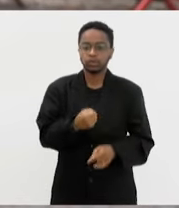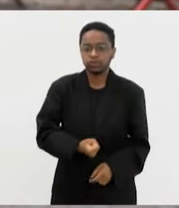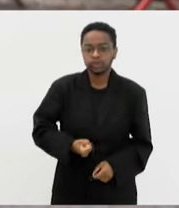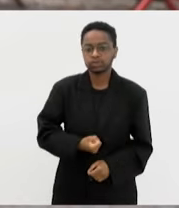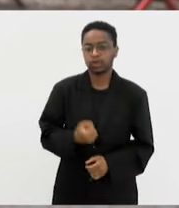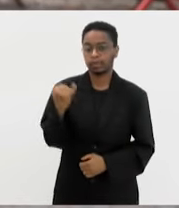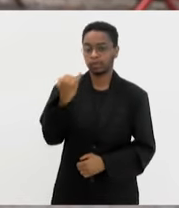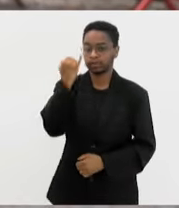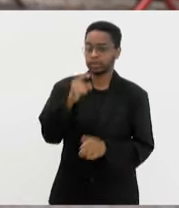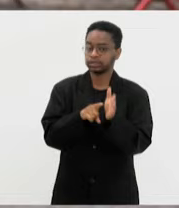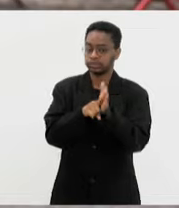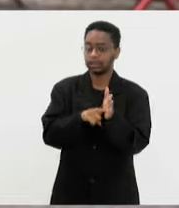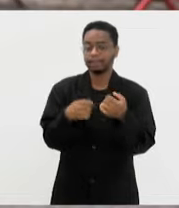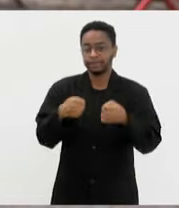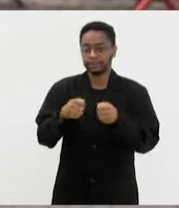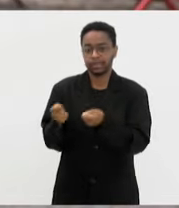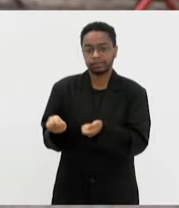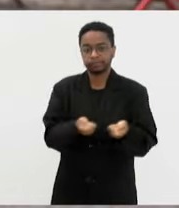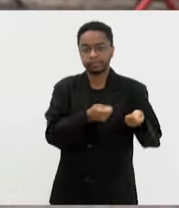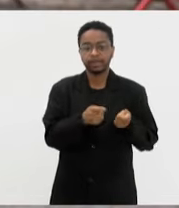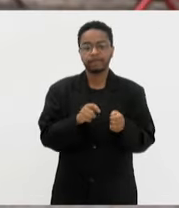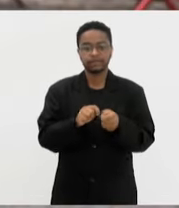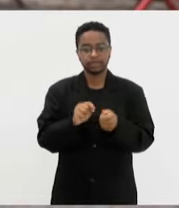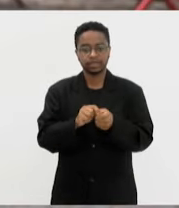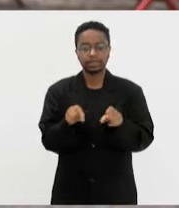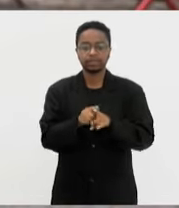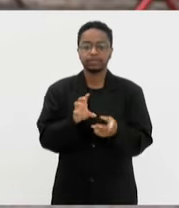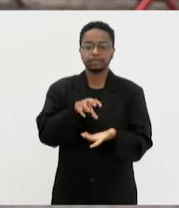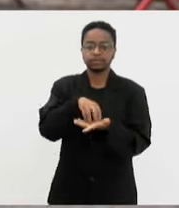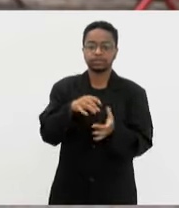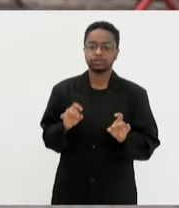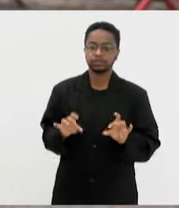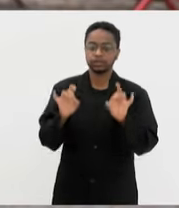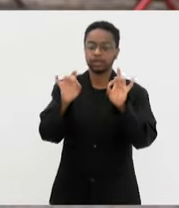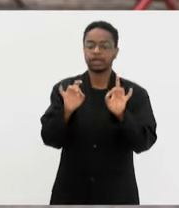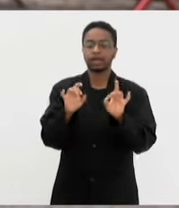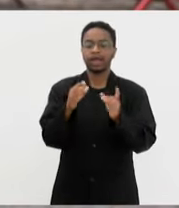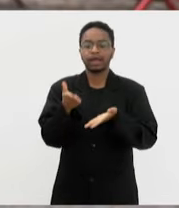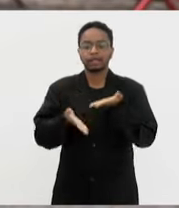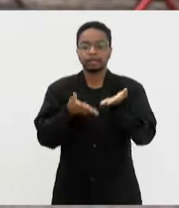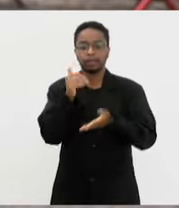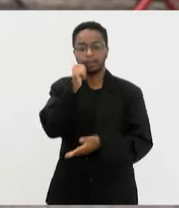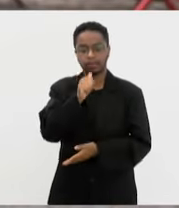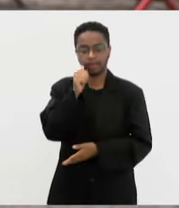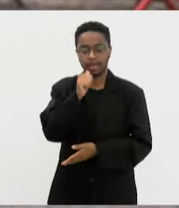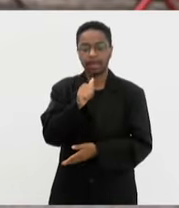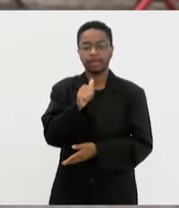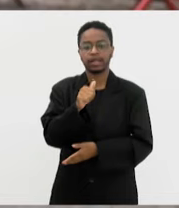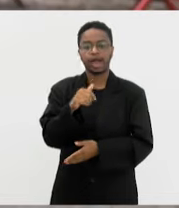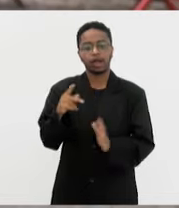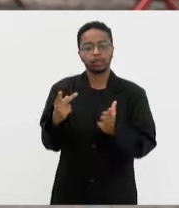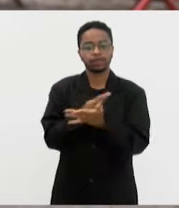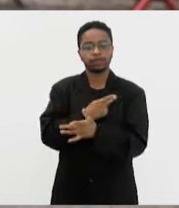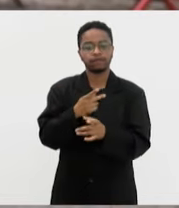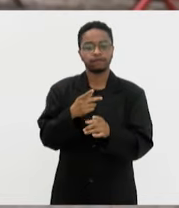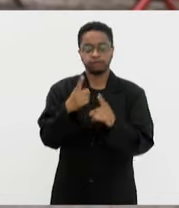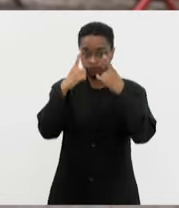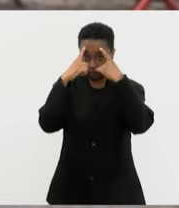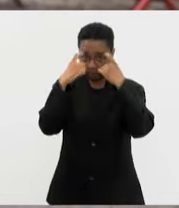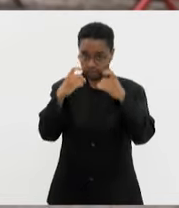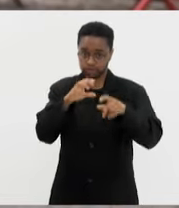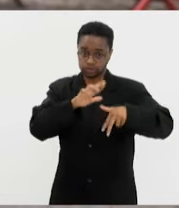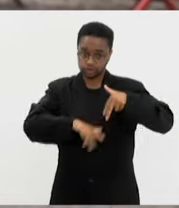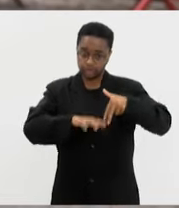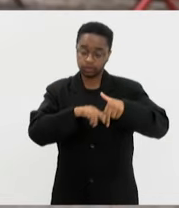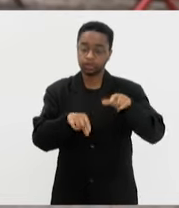mulheres devem fazer anualmente. O Centro Especializado de Atendimento à Mulher Vítima de Violência de Gênero também está presente, além de